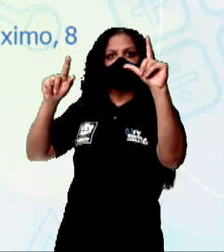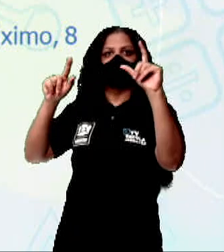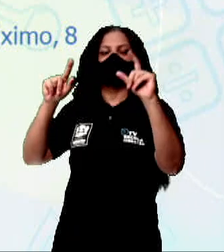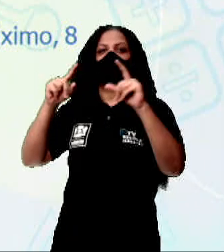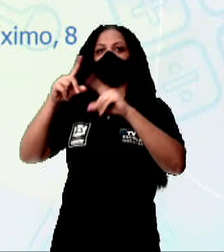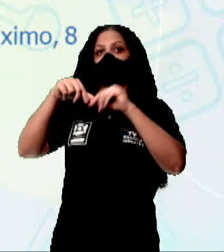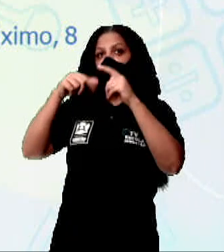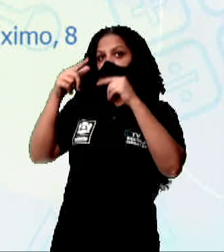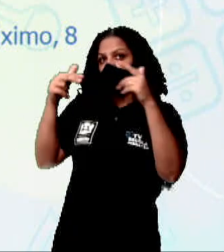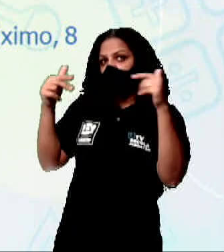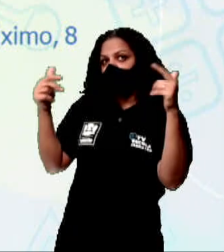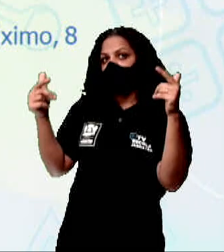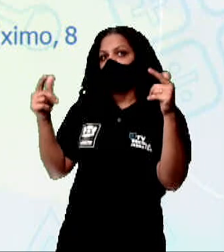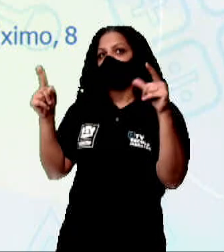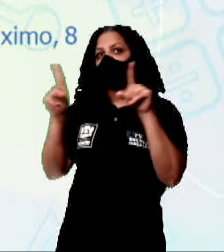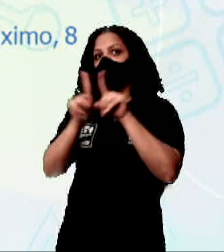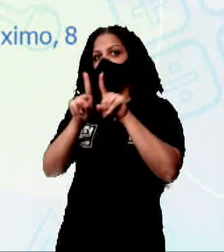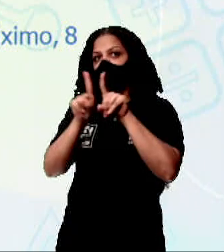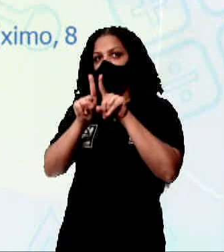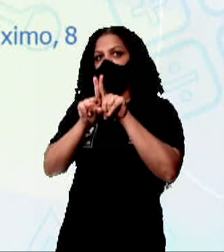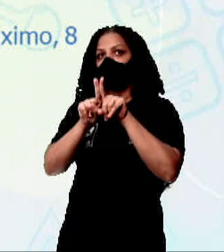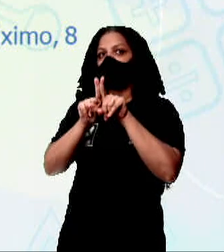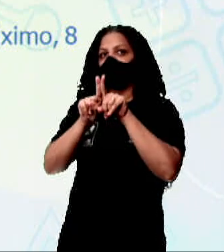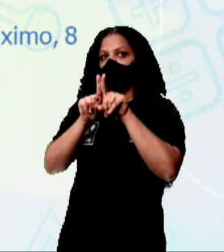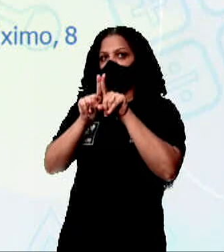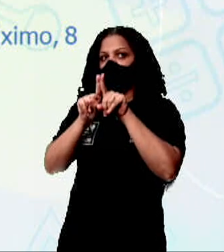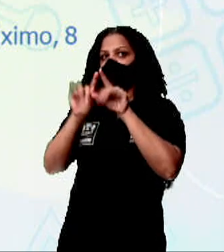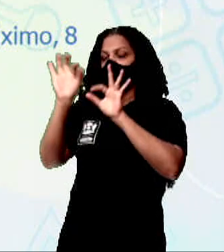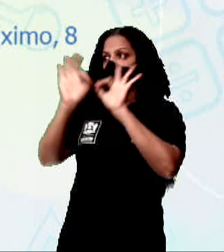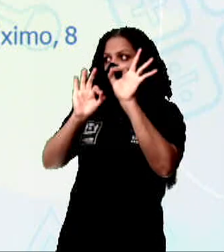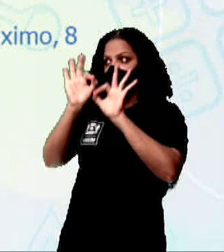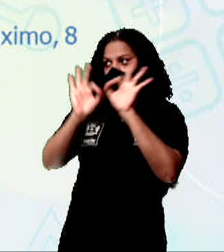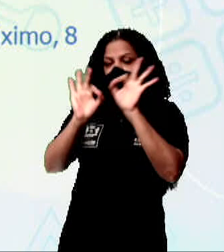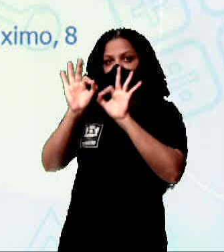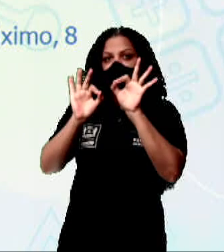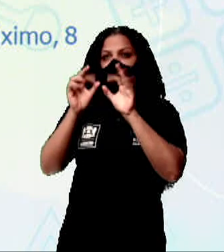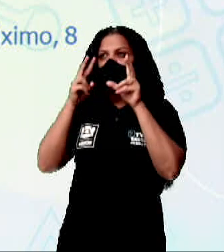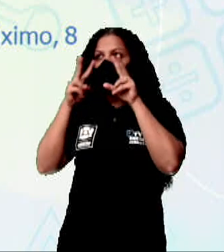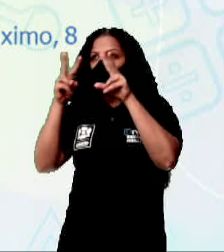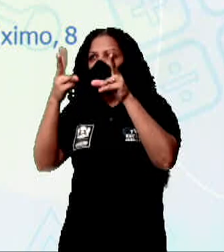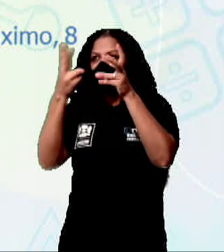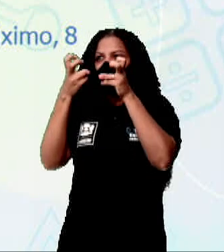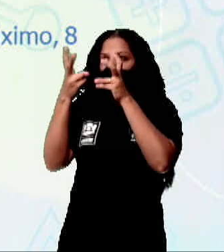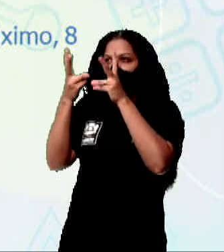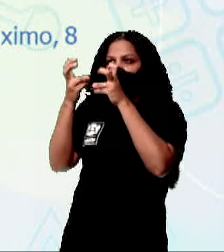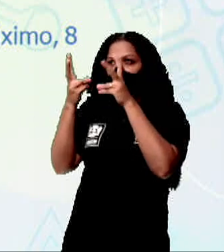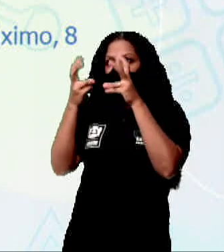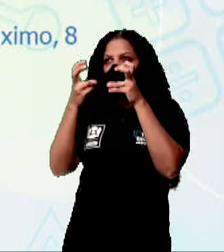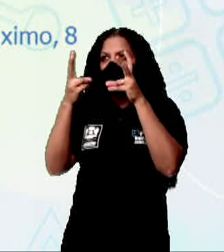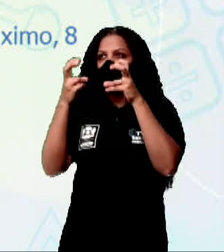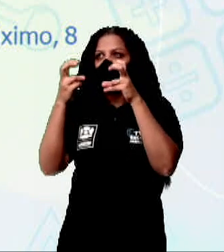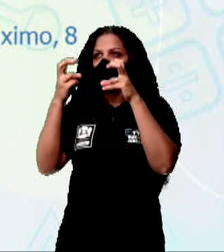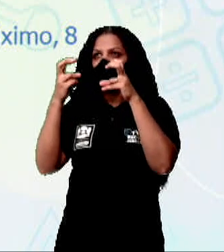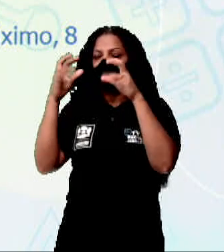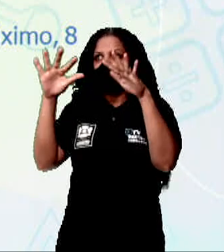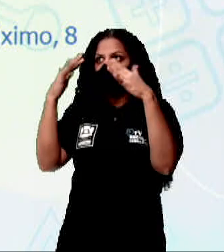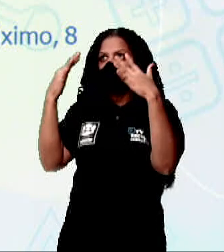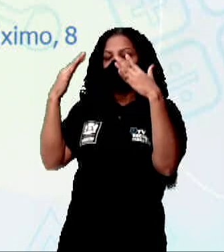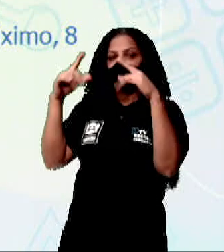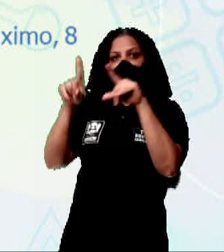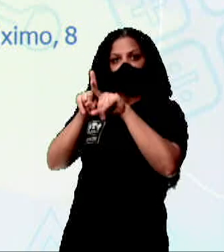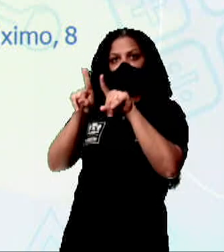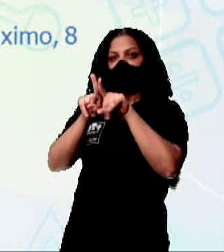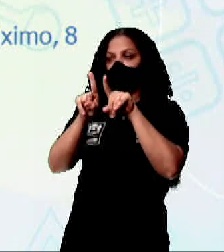que o outdoor, a linha ele termina aqui, mas aqui tentando chamar a atenção. Há uma predominância